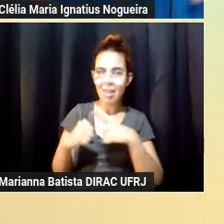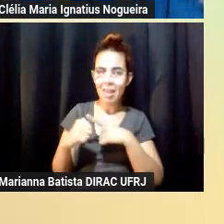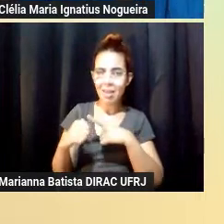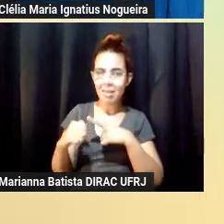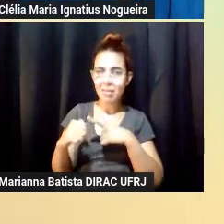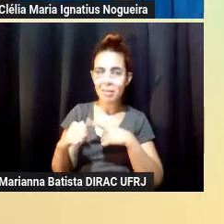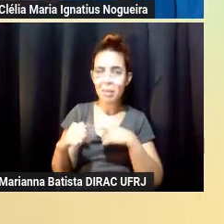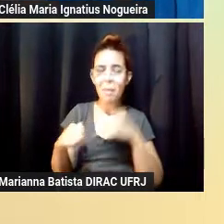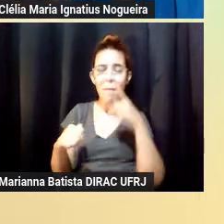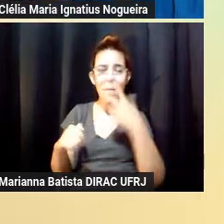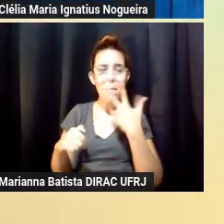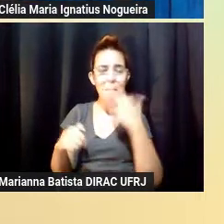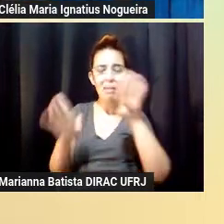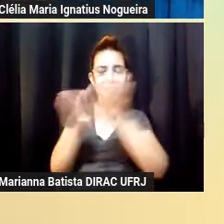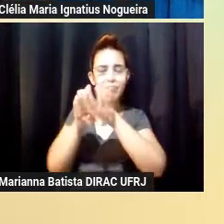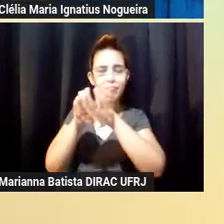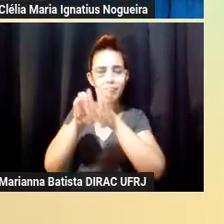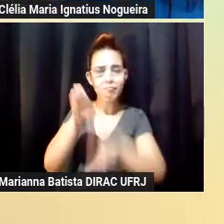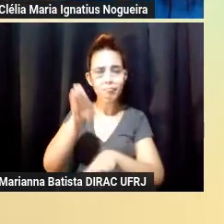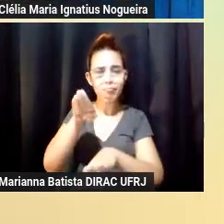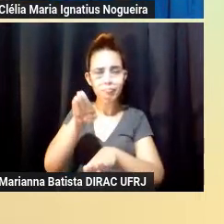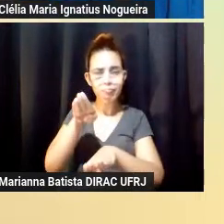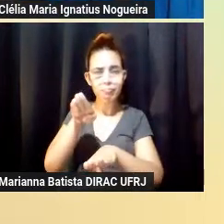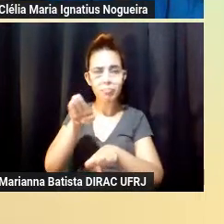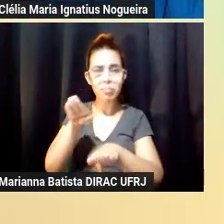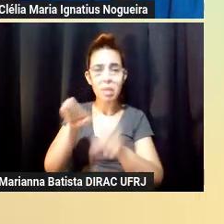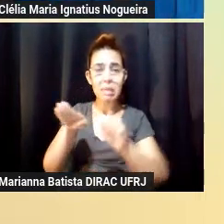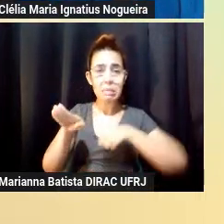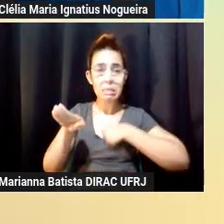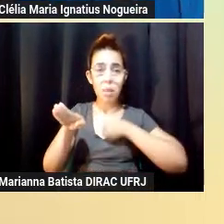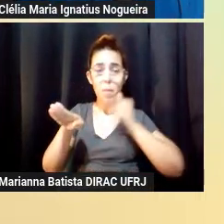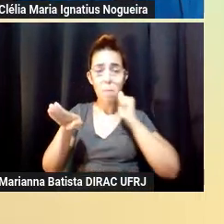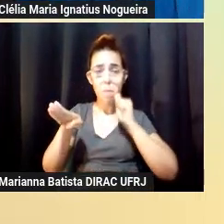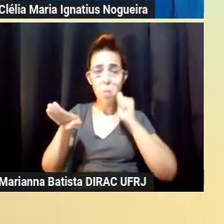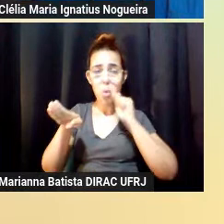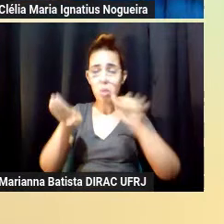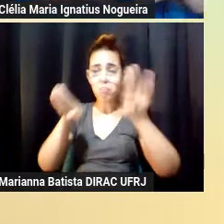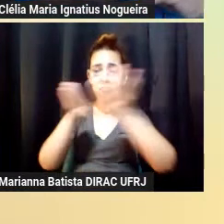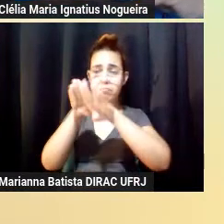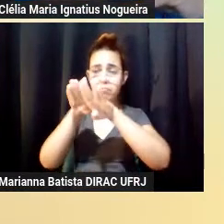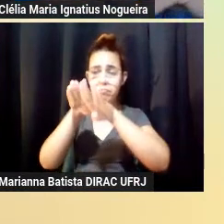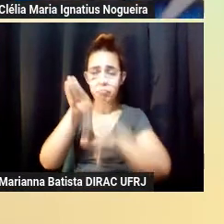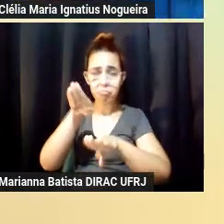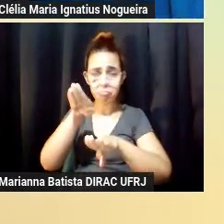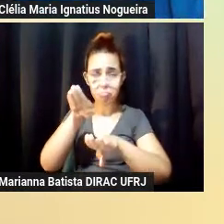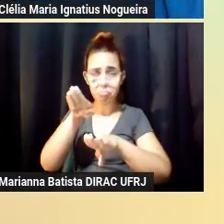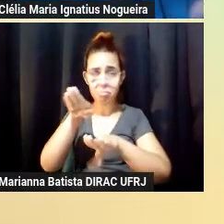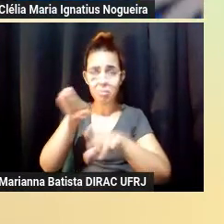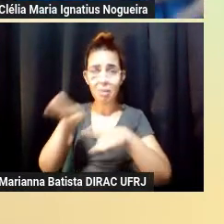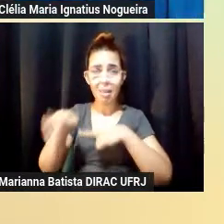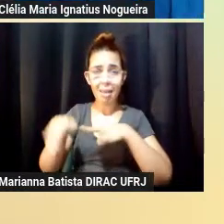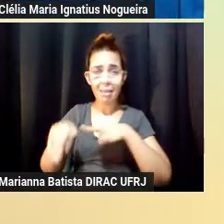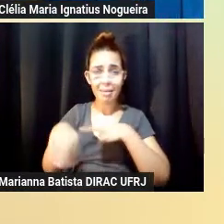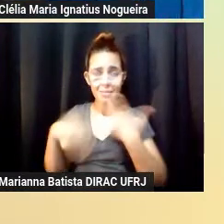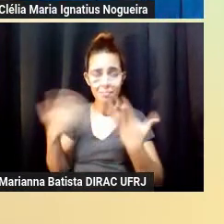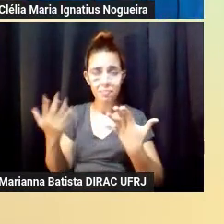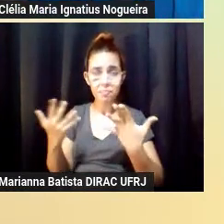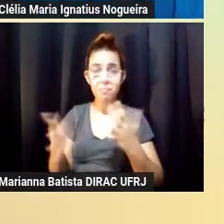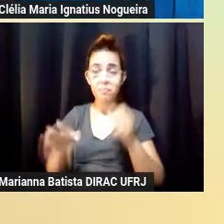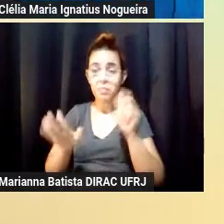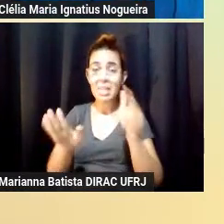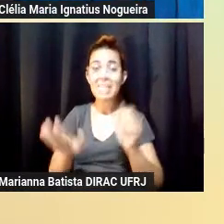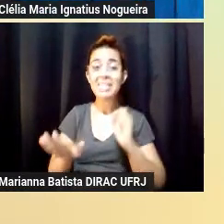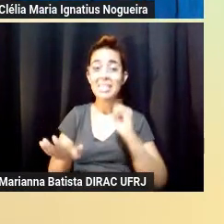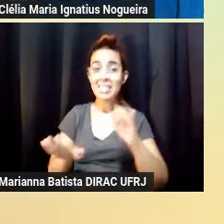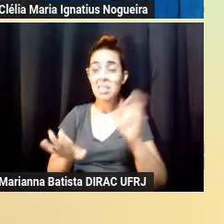os homens trabalhavam todos com a matemática pura, e quem pensava, né, em trabalhar com educação matemática passava por aquela